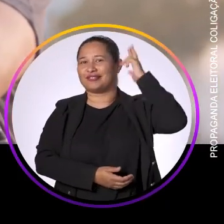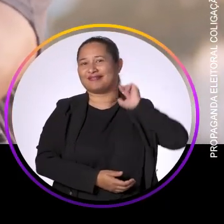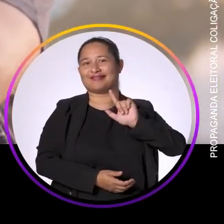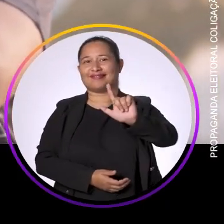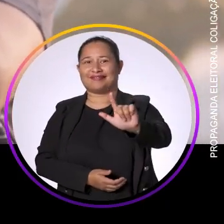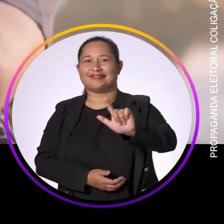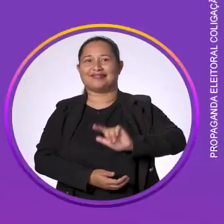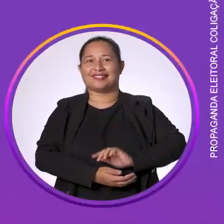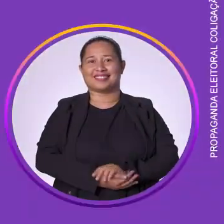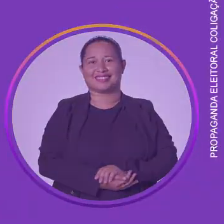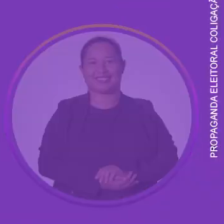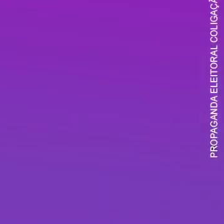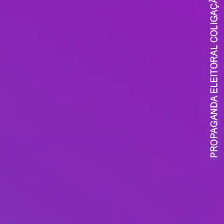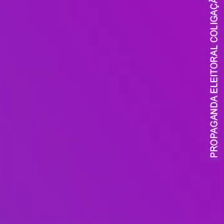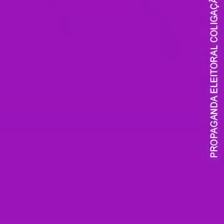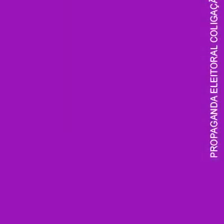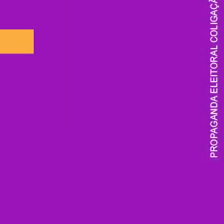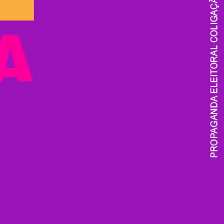Que houve, Raquel!